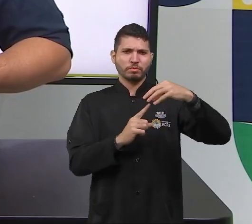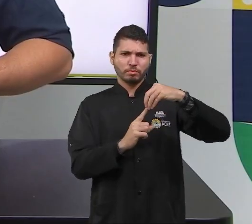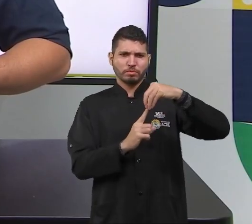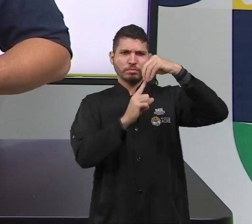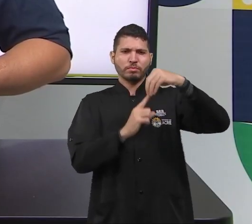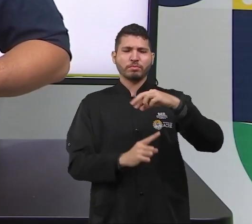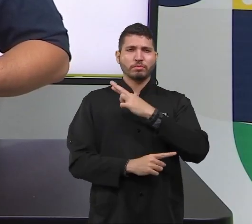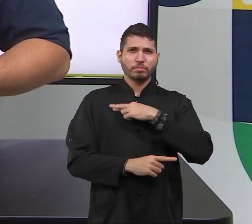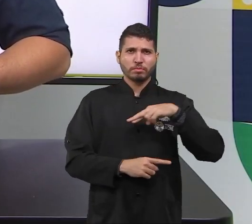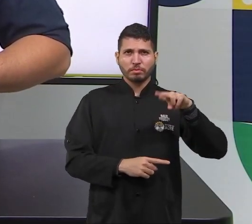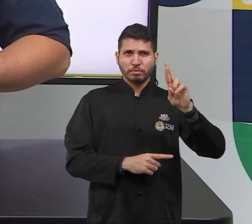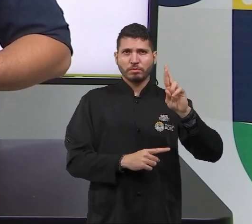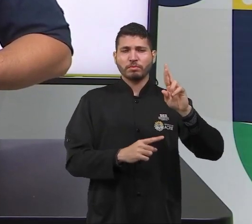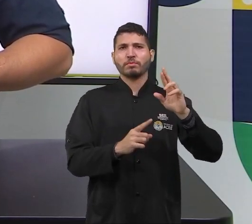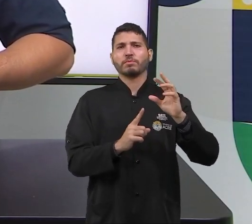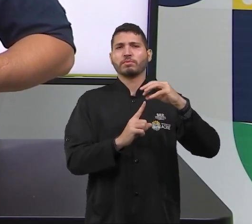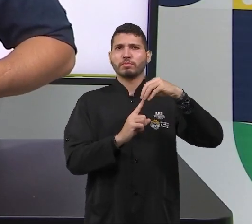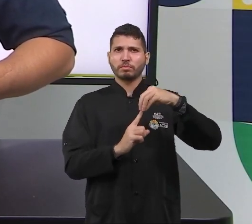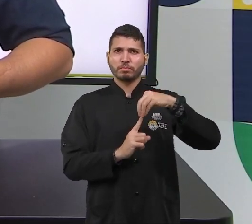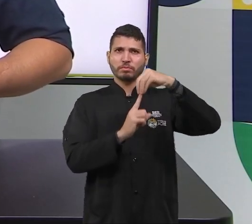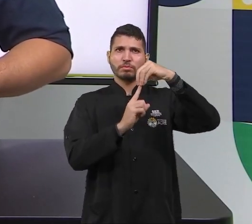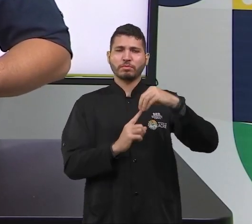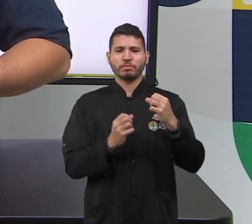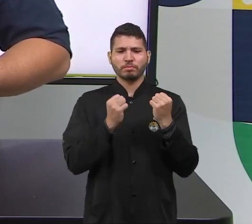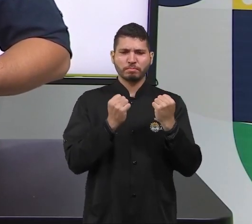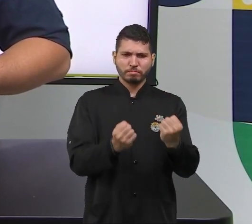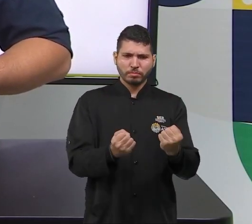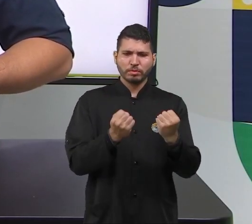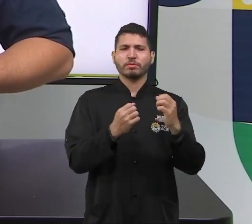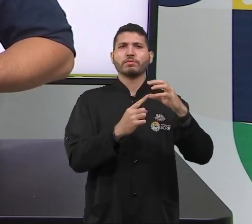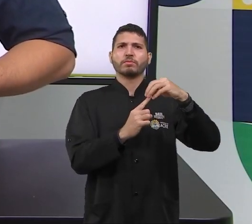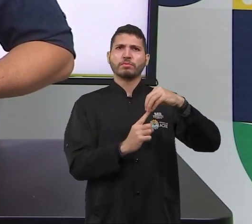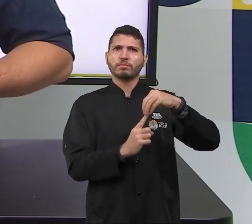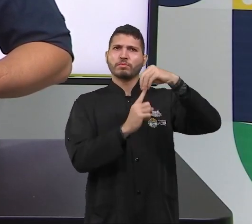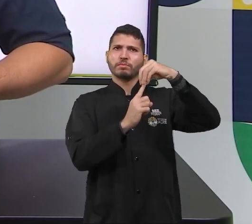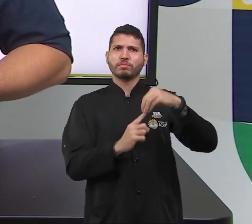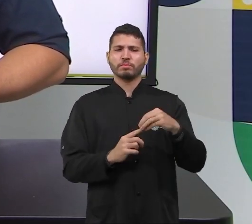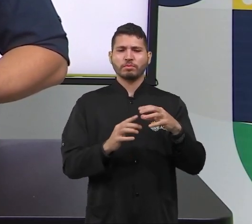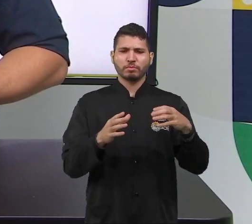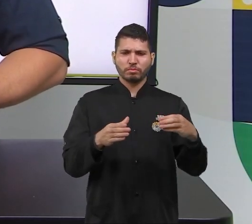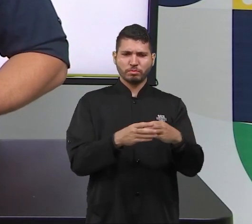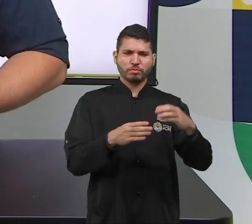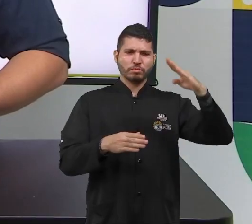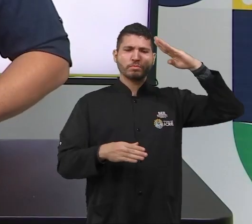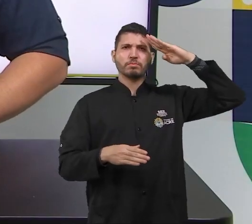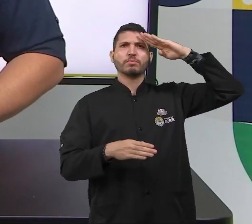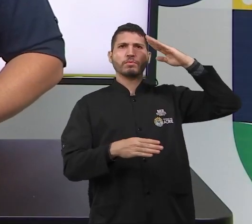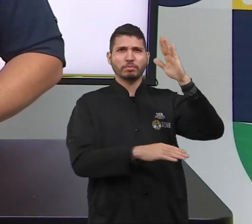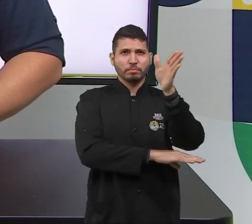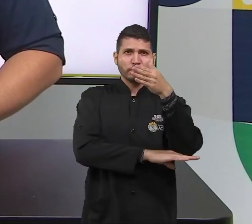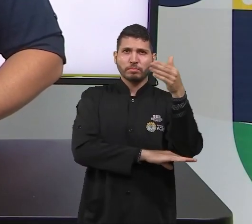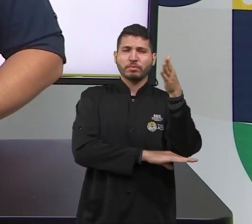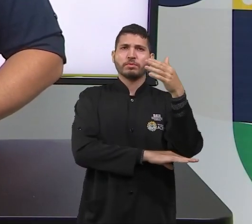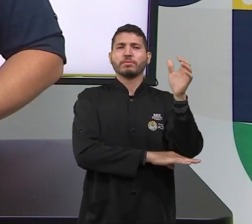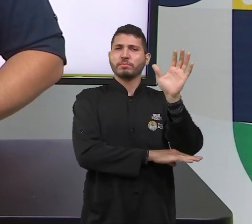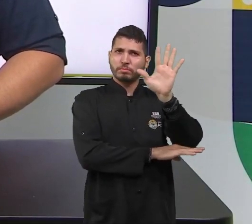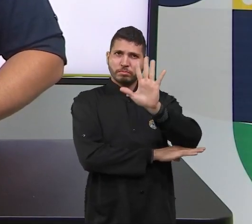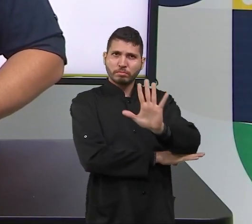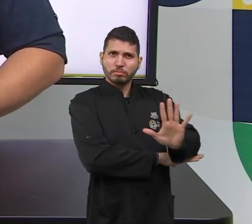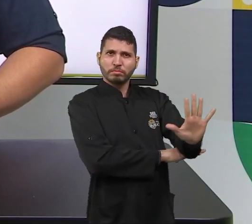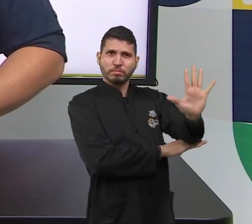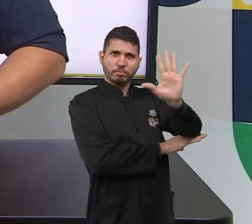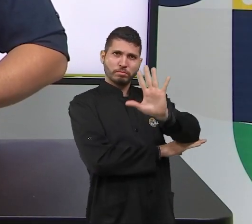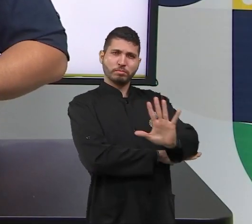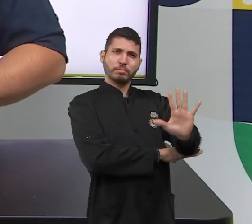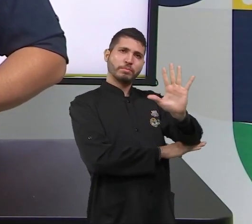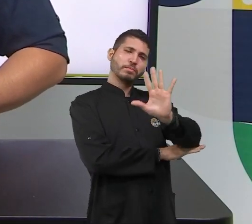religião predominante, com pesos e medidas únicos, com a formação de um exército nacional, uma bandeira nacional. Tudo